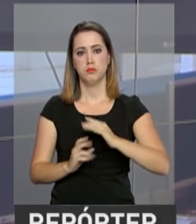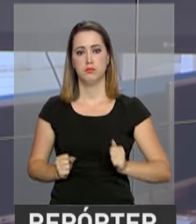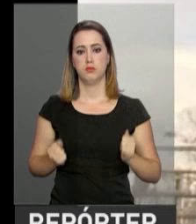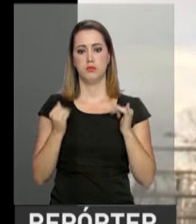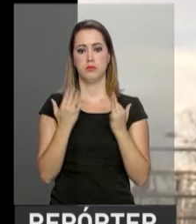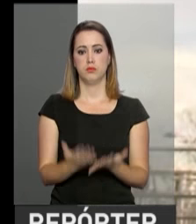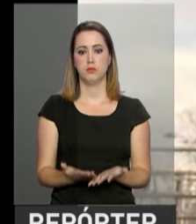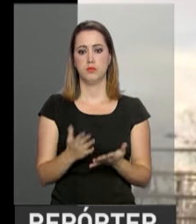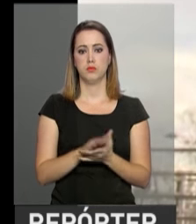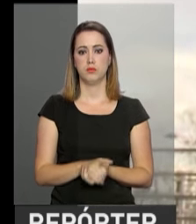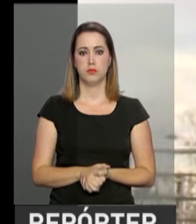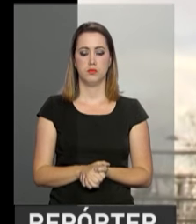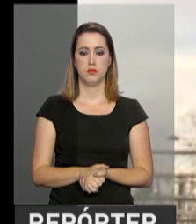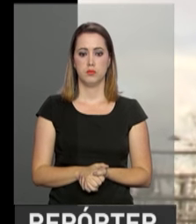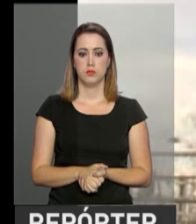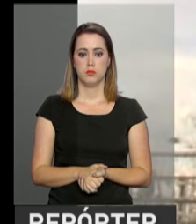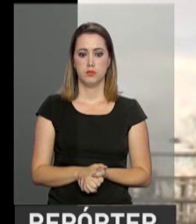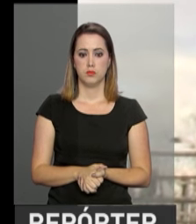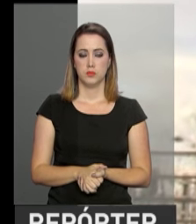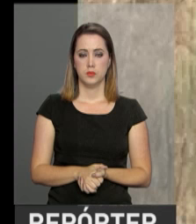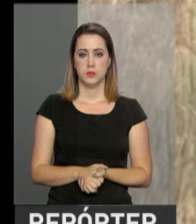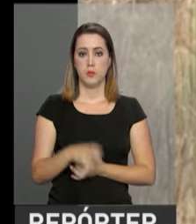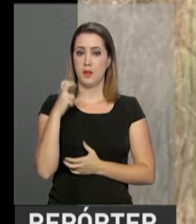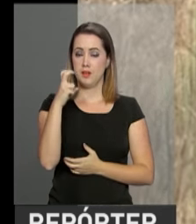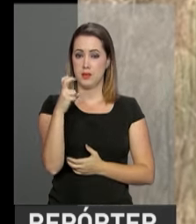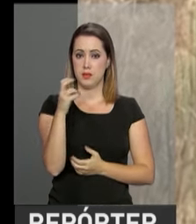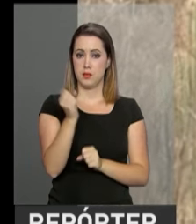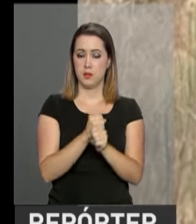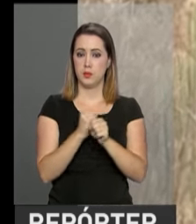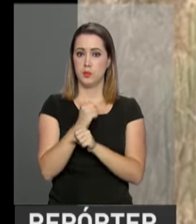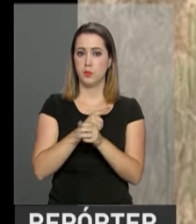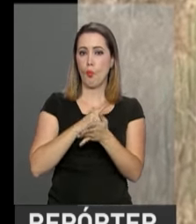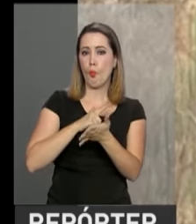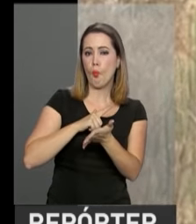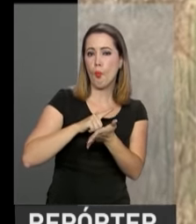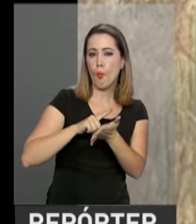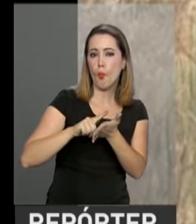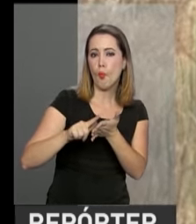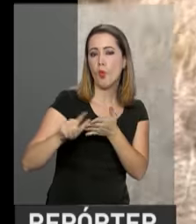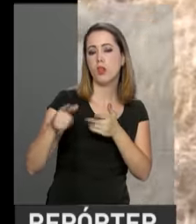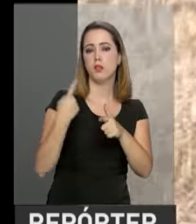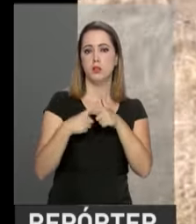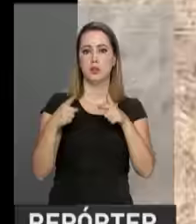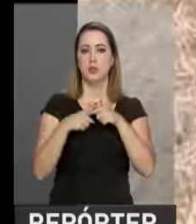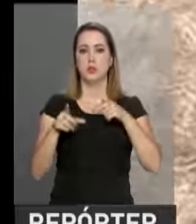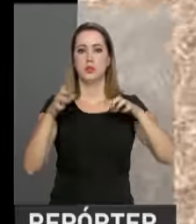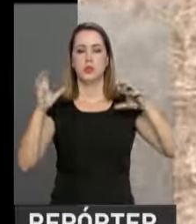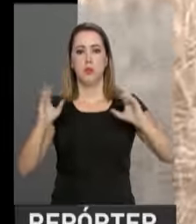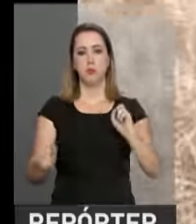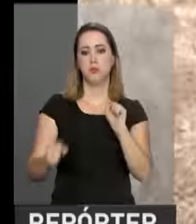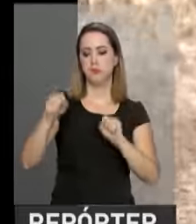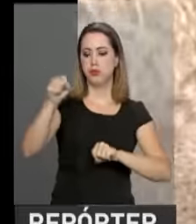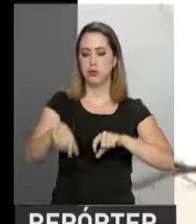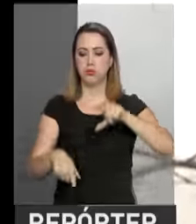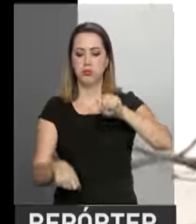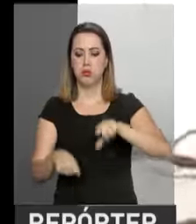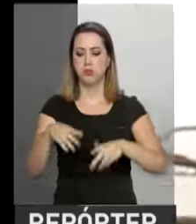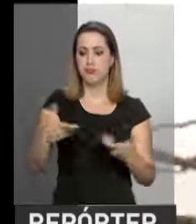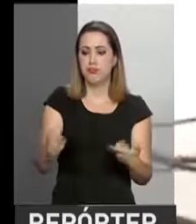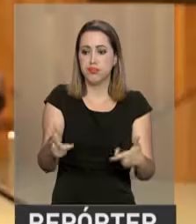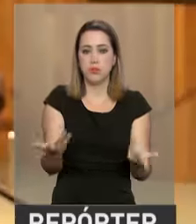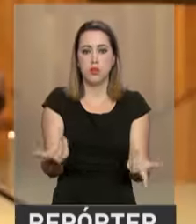públicos os 5 anos de Seca prejudicaram a produção em vários locais do Nordeste e causaram